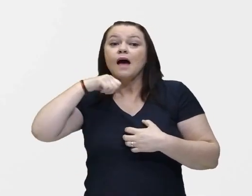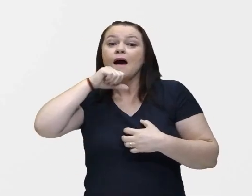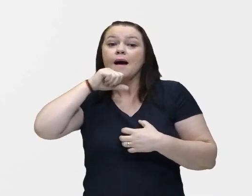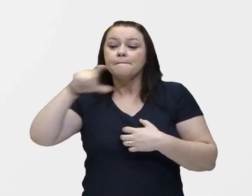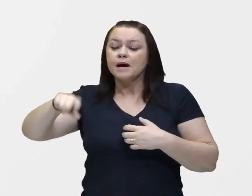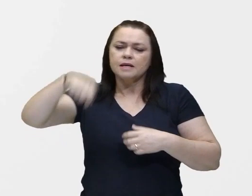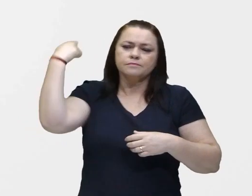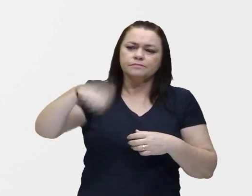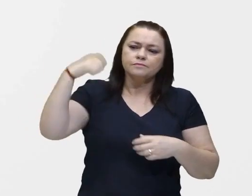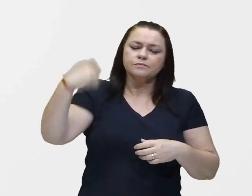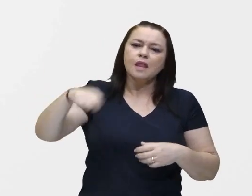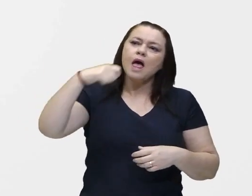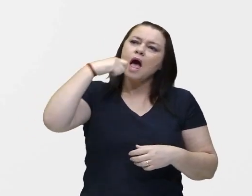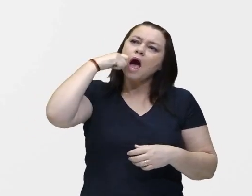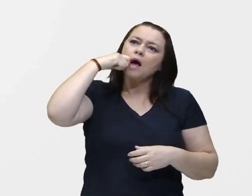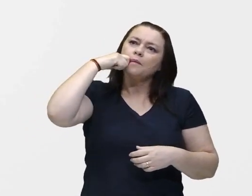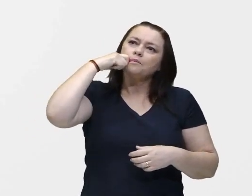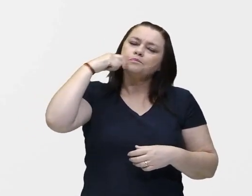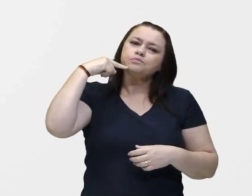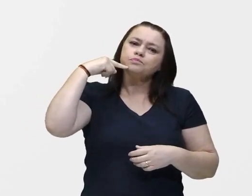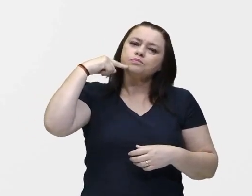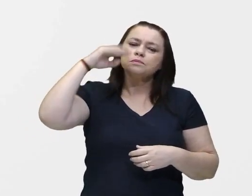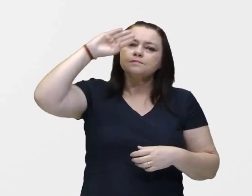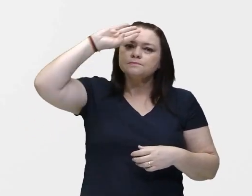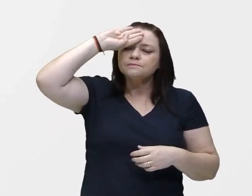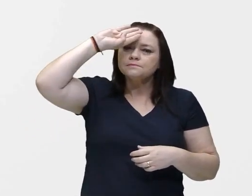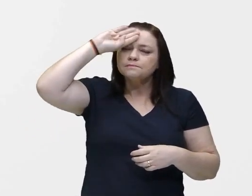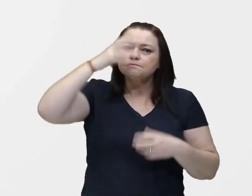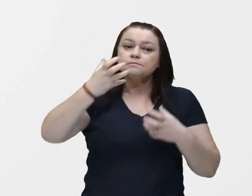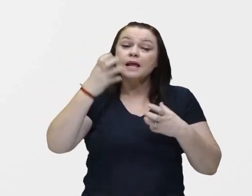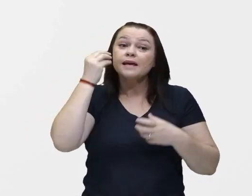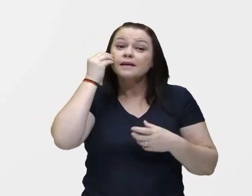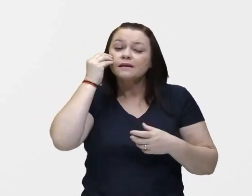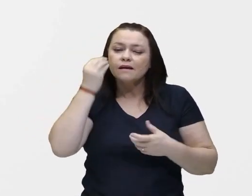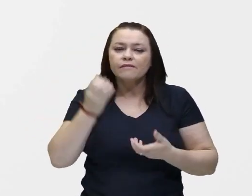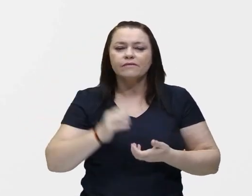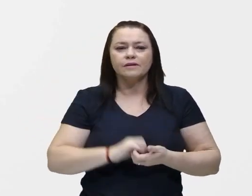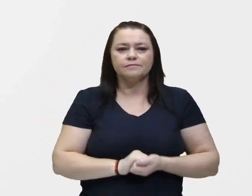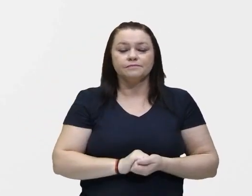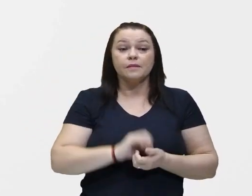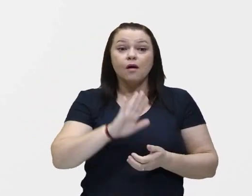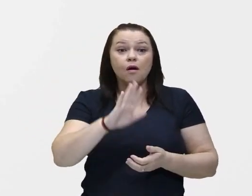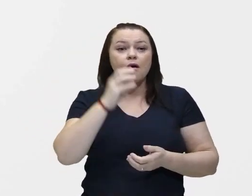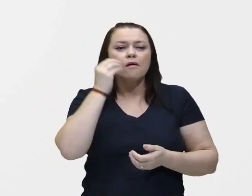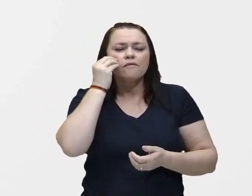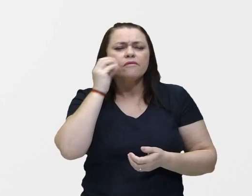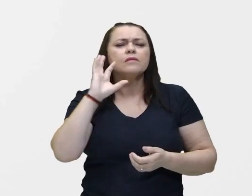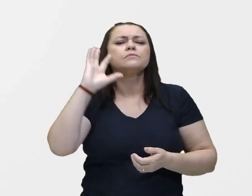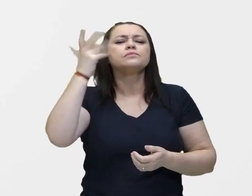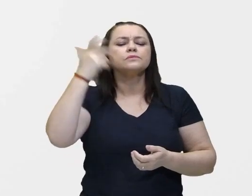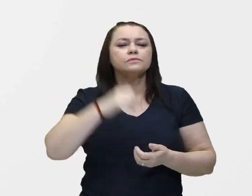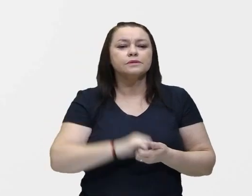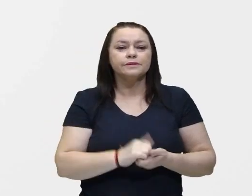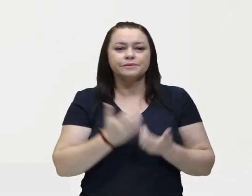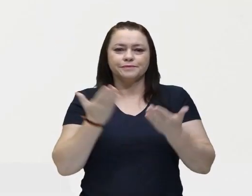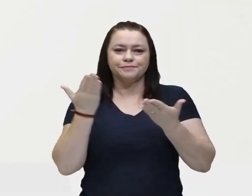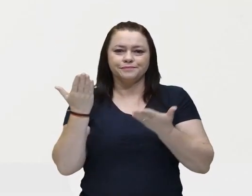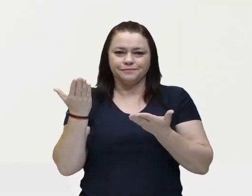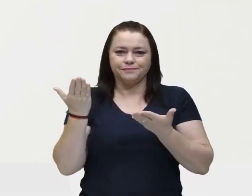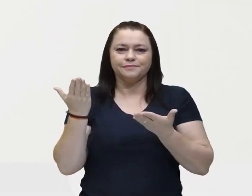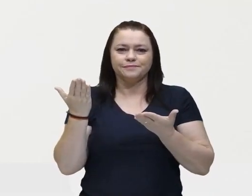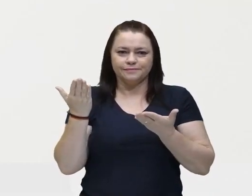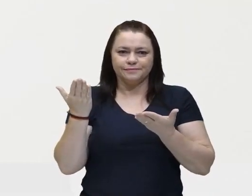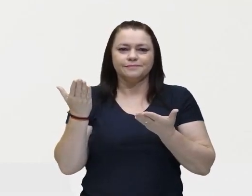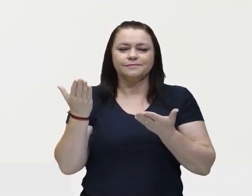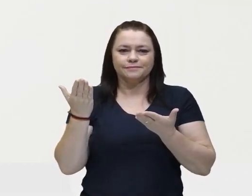em sua boca para ver a sua temperatura. Então, observe o seguinte, olha aí o Lucas, né? Você pode